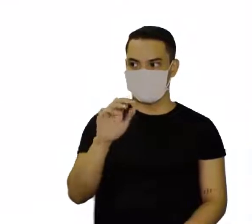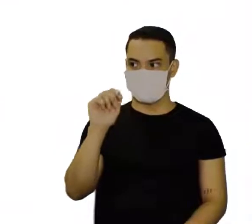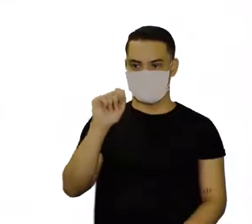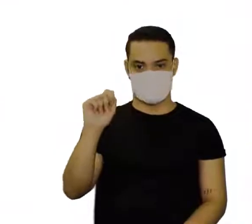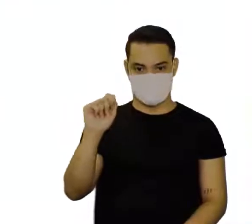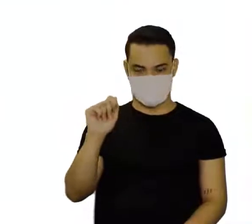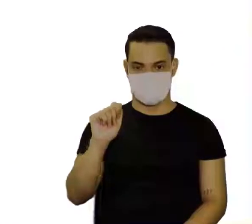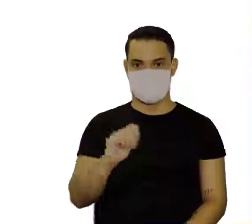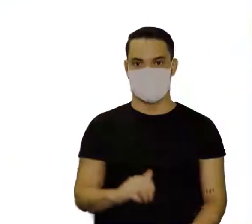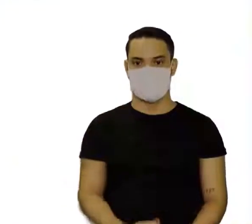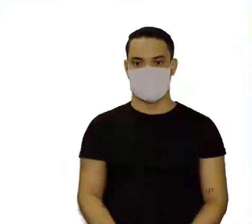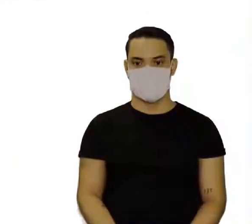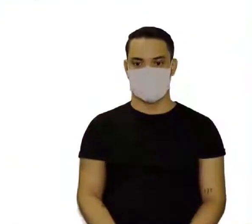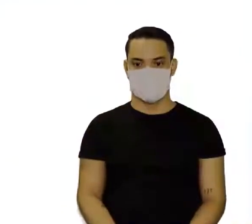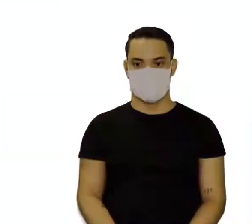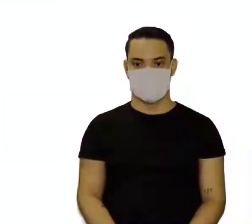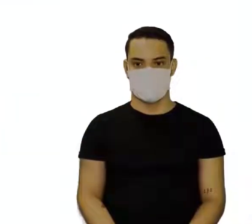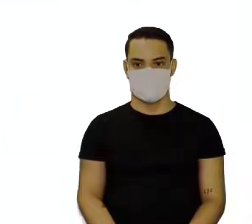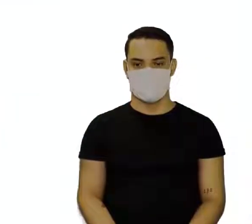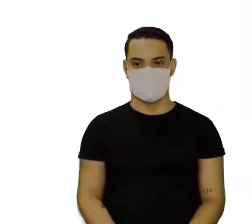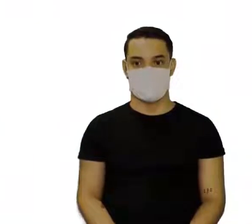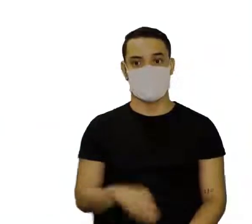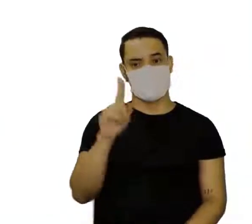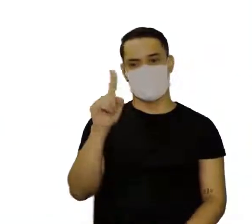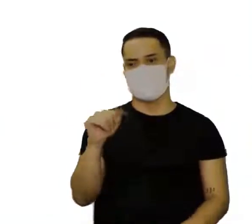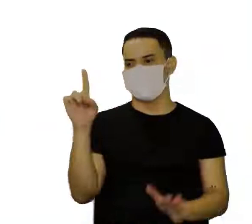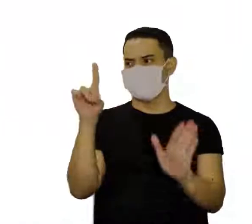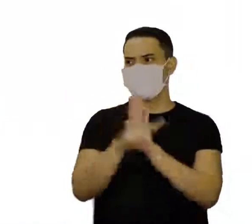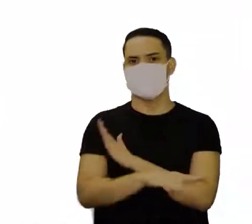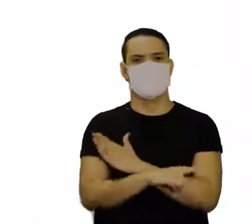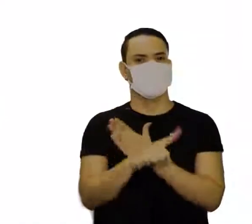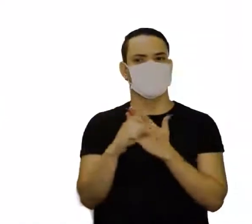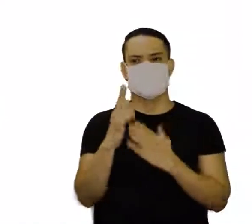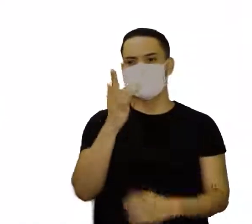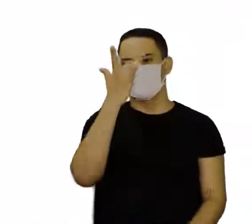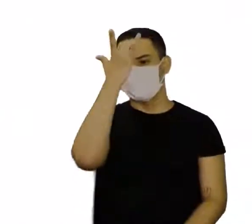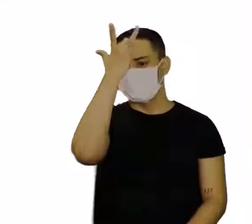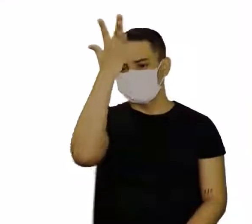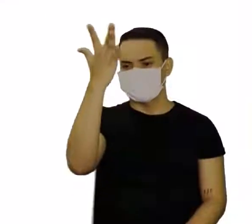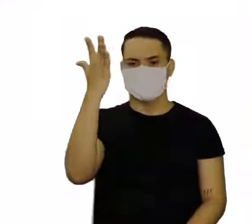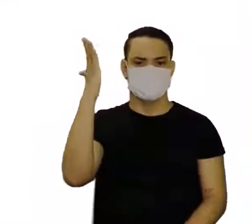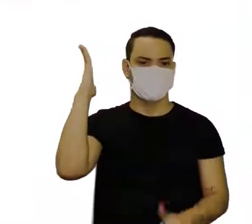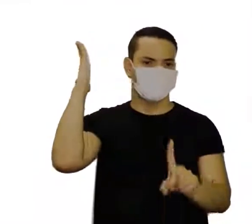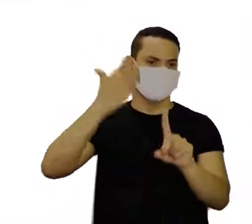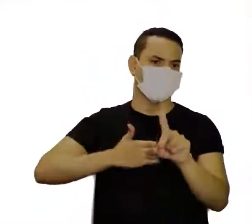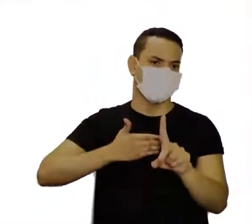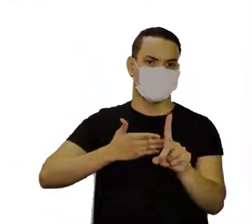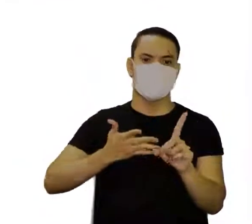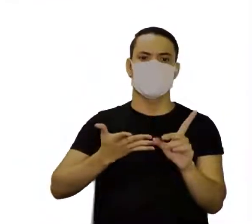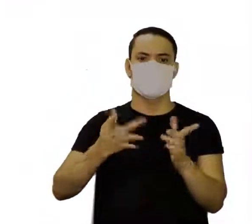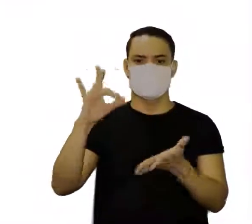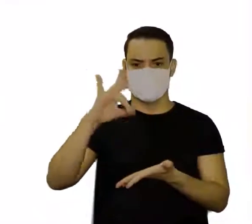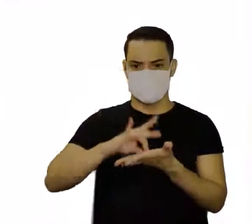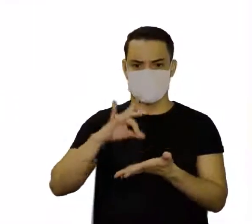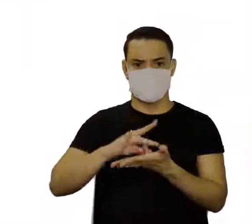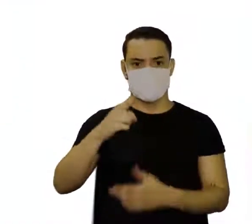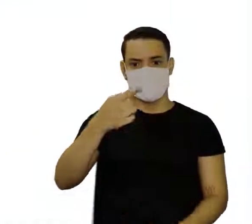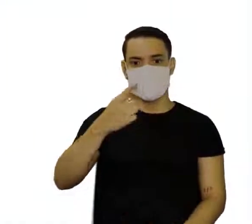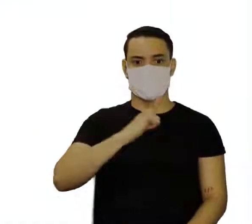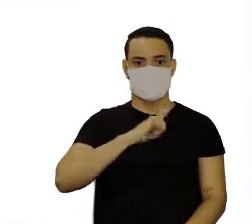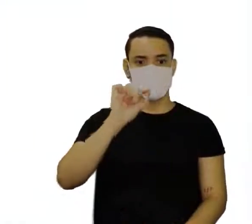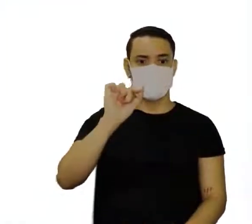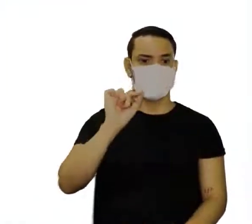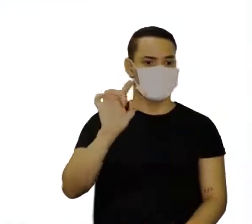0,25 amperes. Uma questão bem tranquila, bem direta. Até, na realidade, você teria só esses